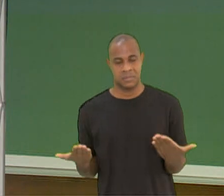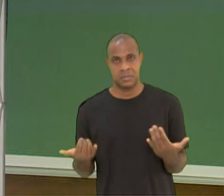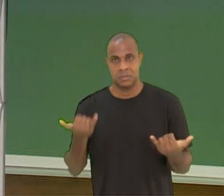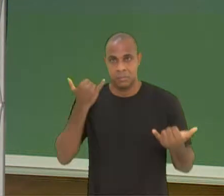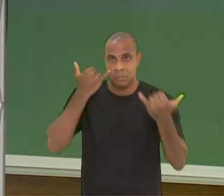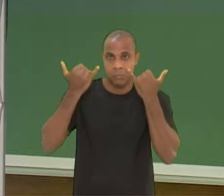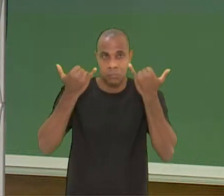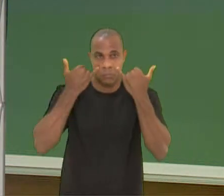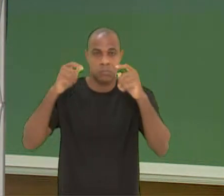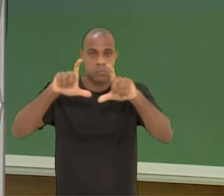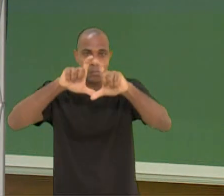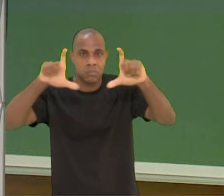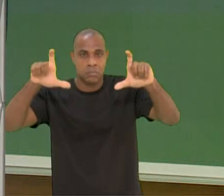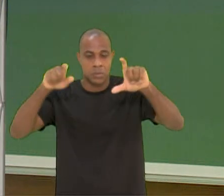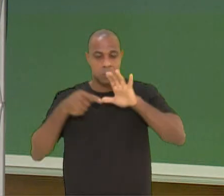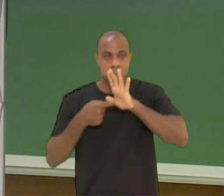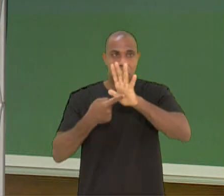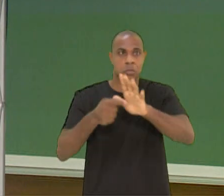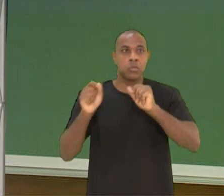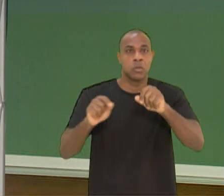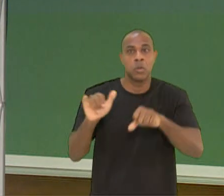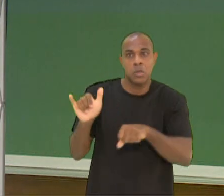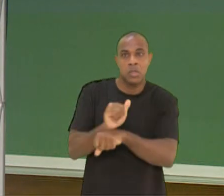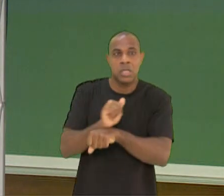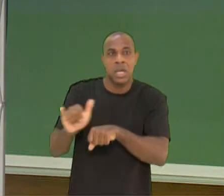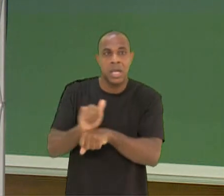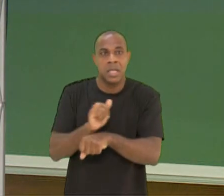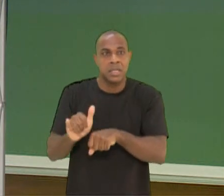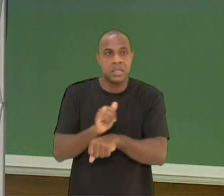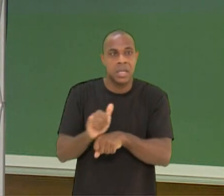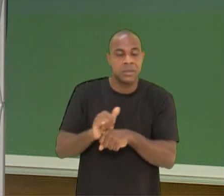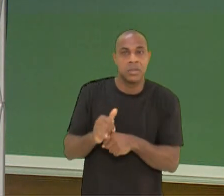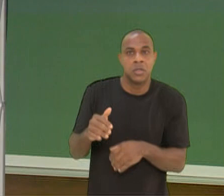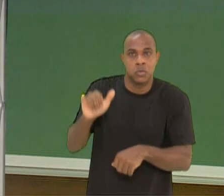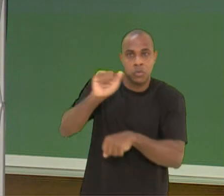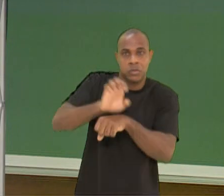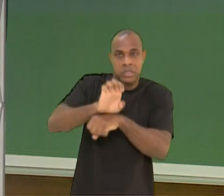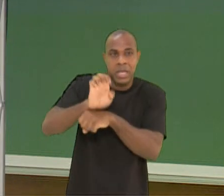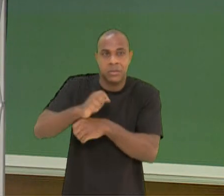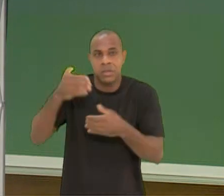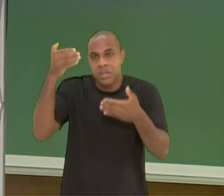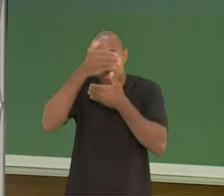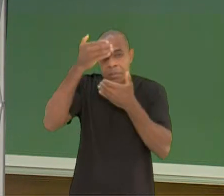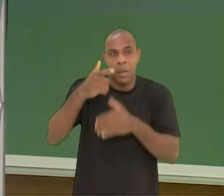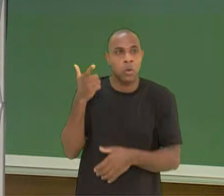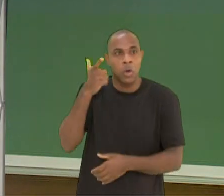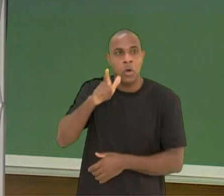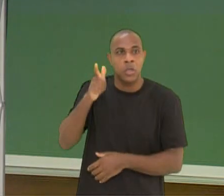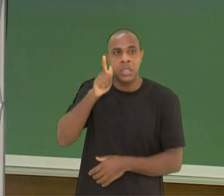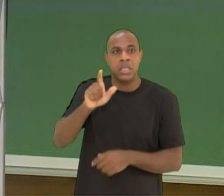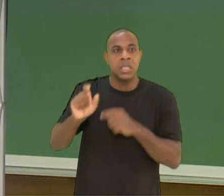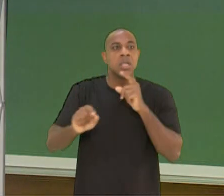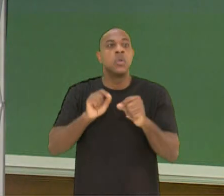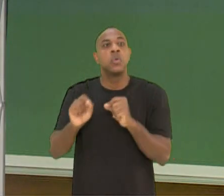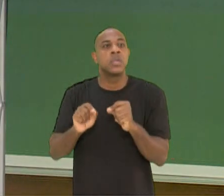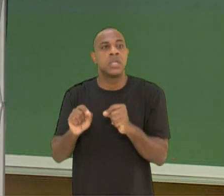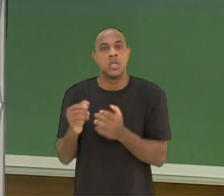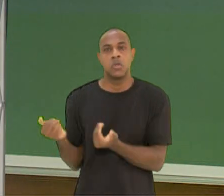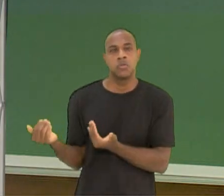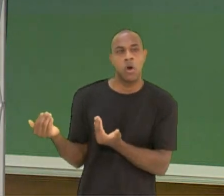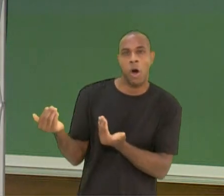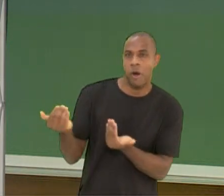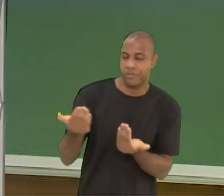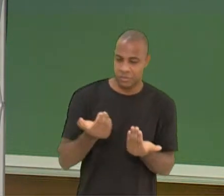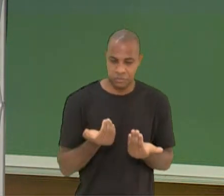informações o texto te trouxe, então, sobre estratégias do Estado Islâmico para conseguir atrair, então, jovens,